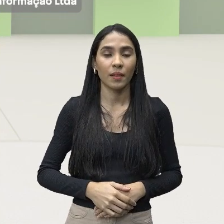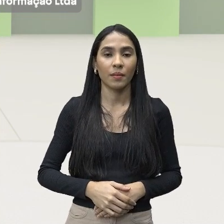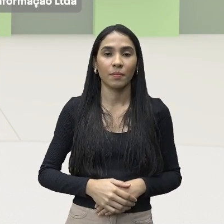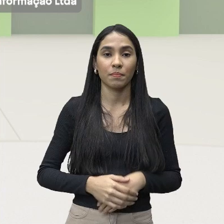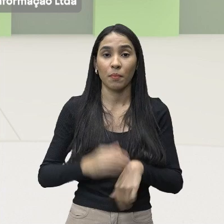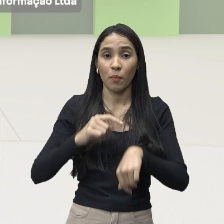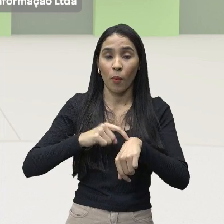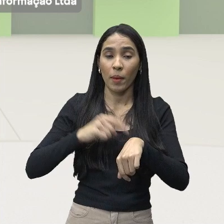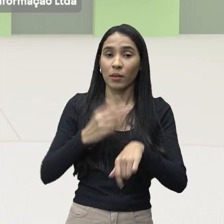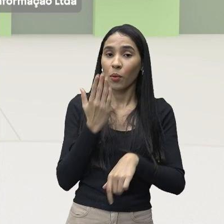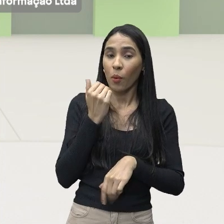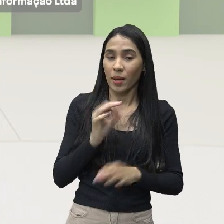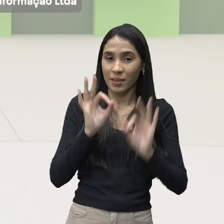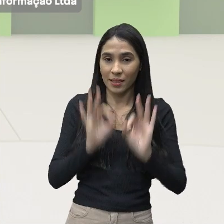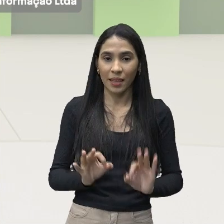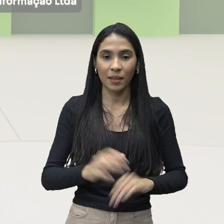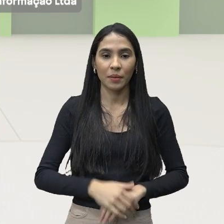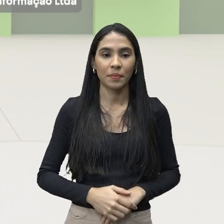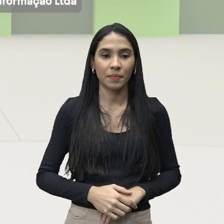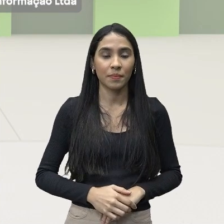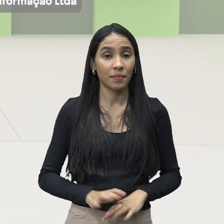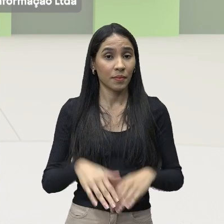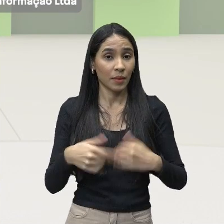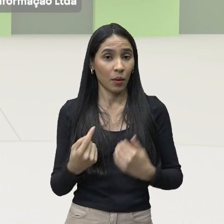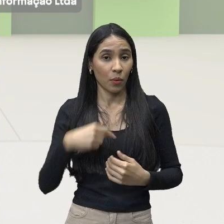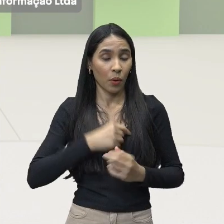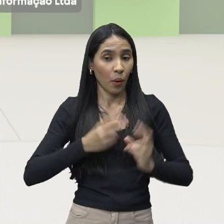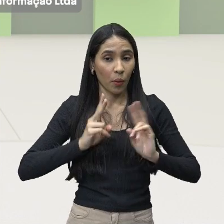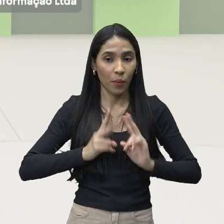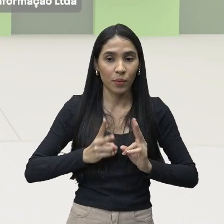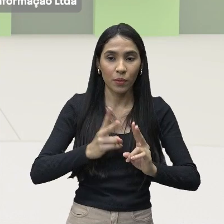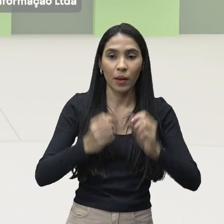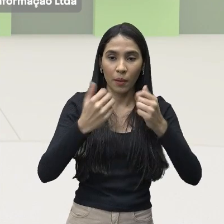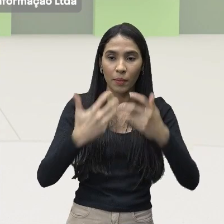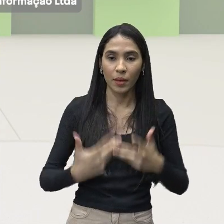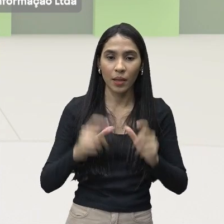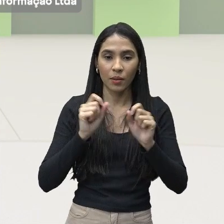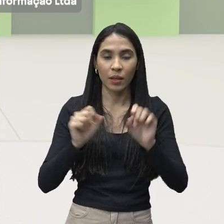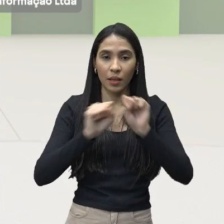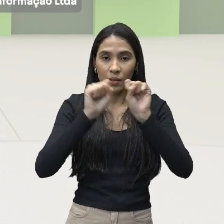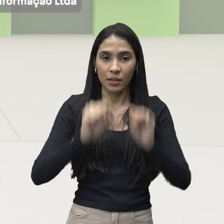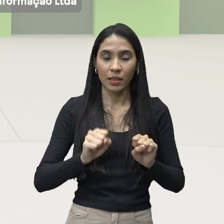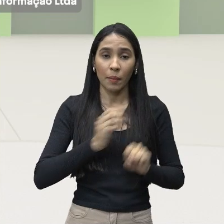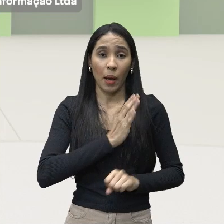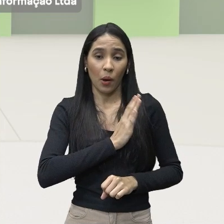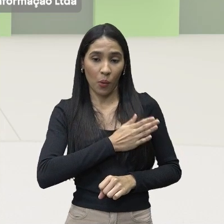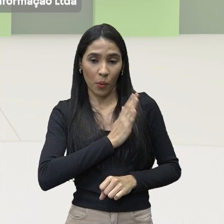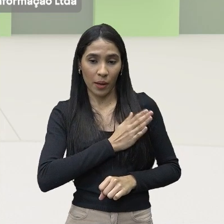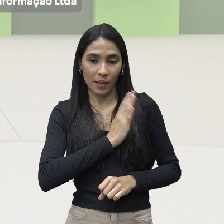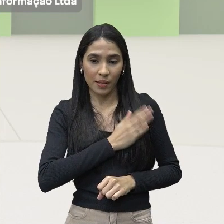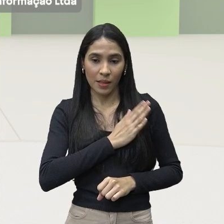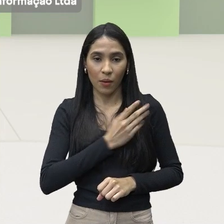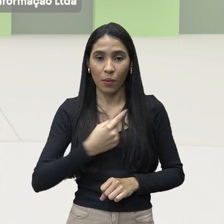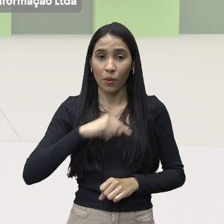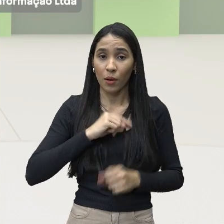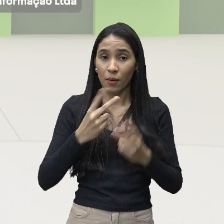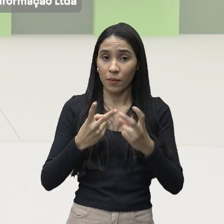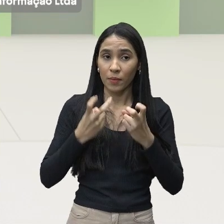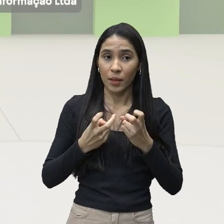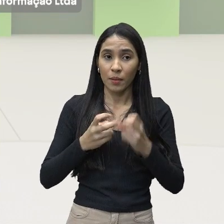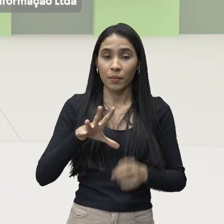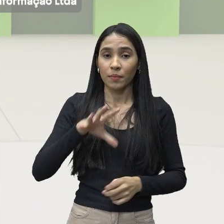nossa alimentação, certo? Bom, a gente vai prosseguir aí para falar do nosso sistema cardiovascular, né? Nós vimos que o